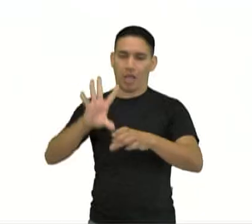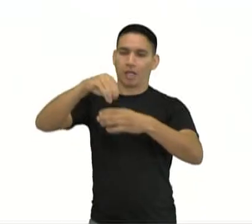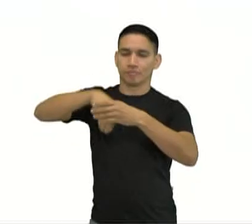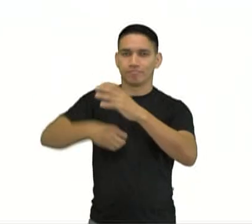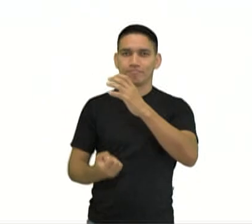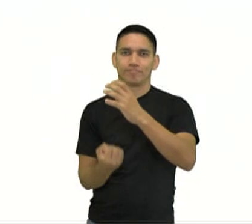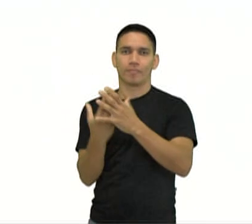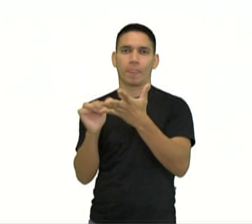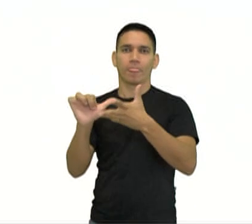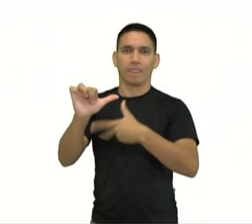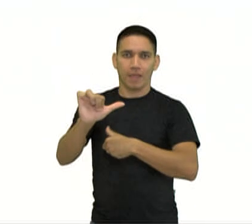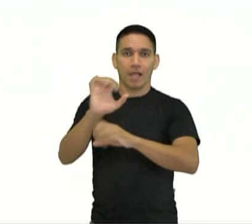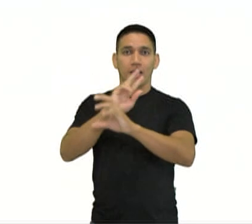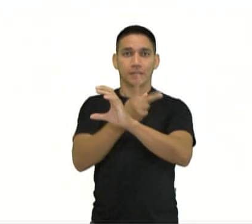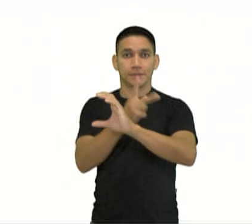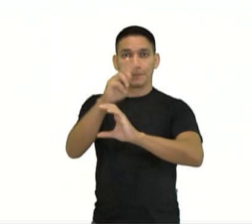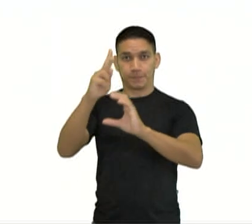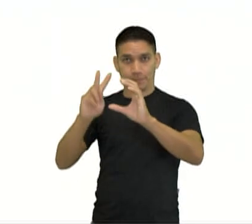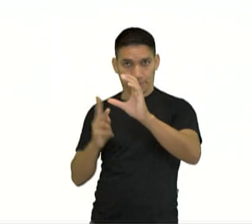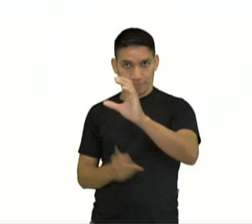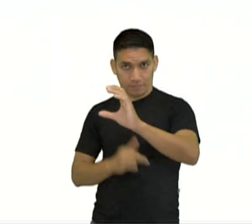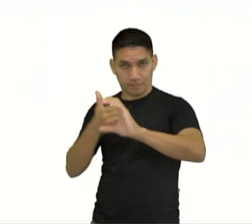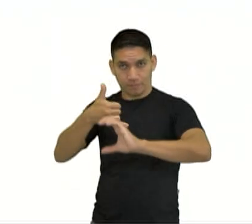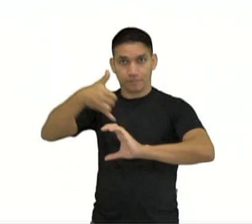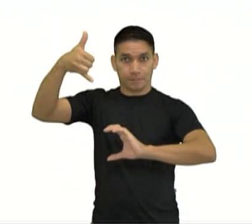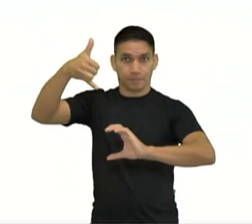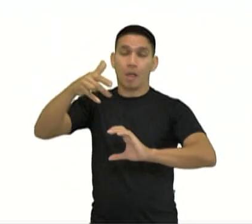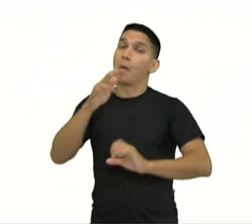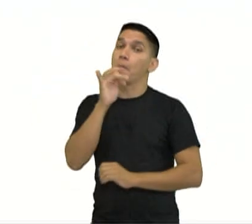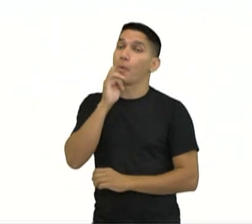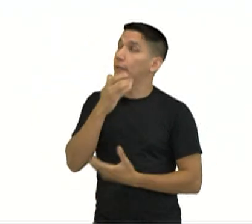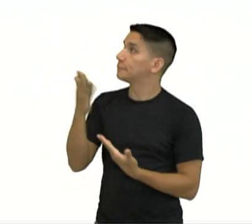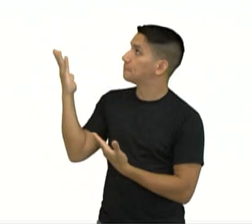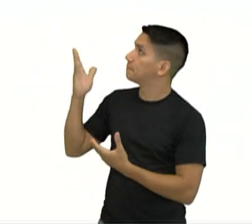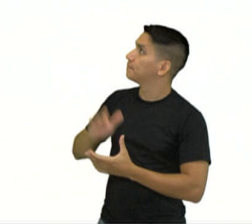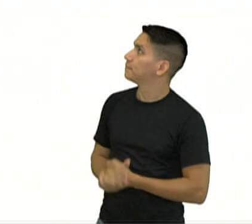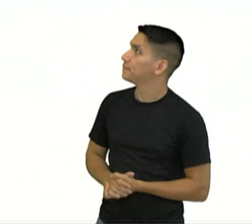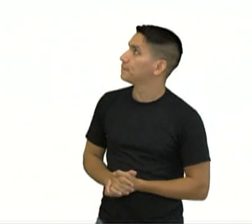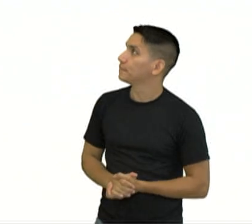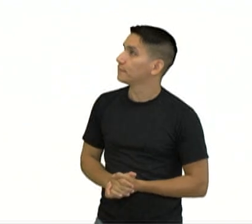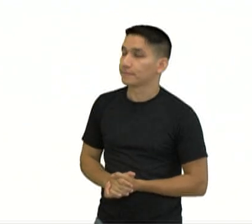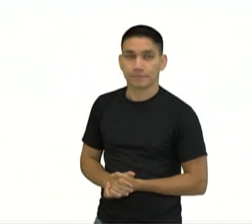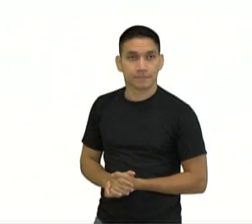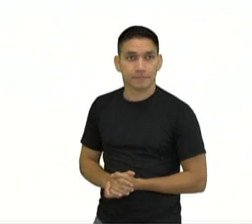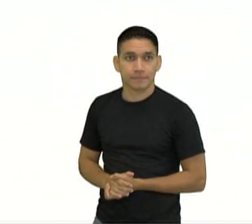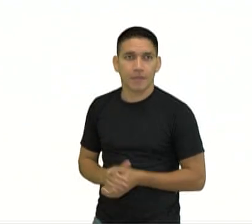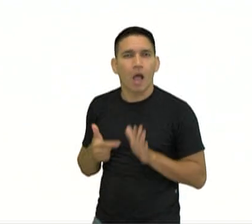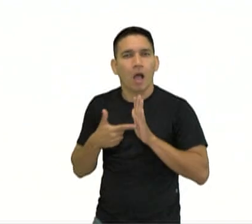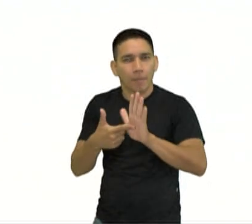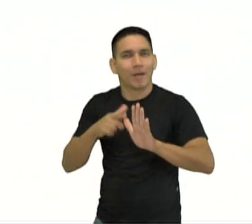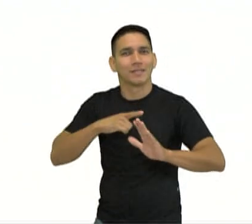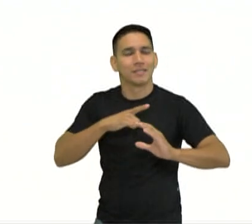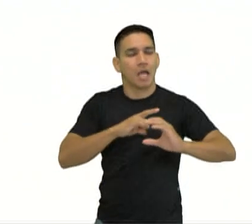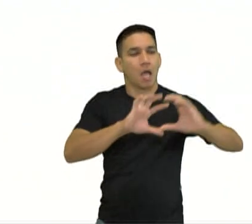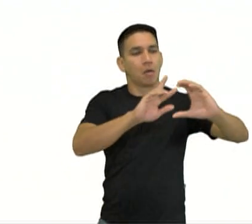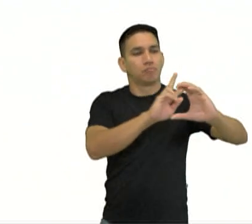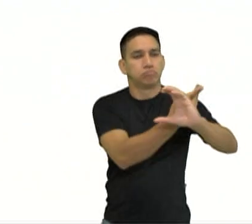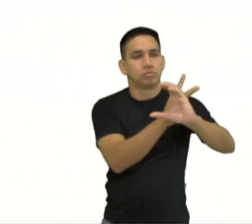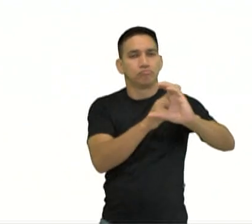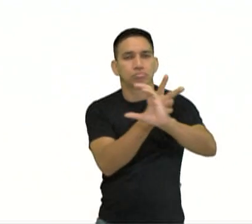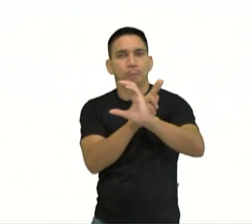um hidrocarboneto de cadeia ramificada. Por exemplo, veja aqui essa situação. Nós temos essa sequência